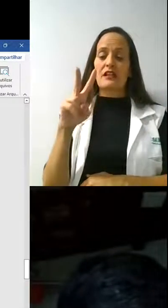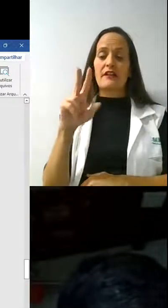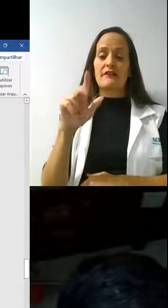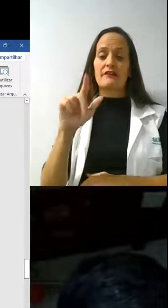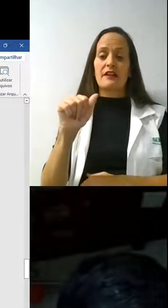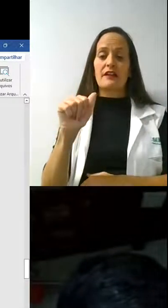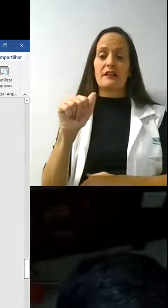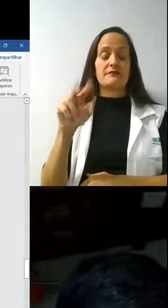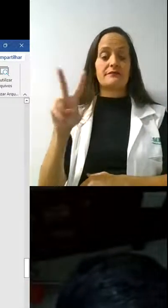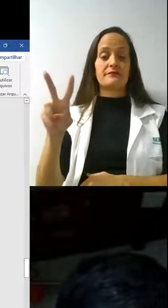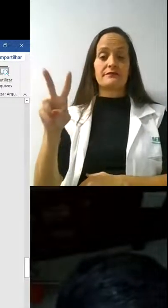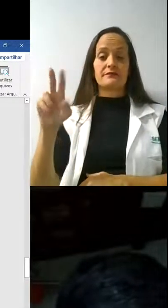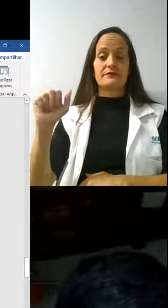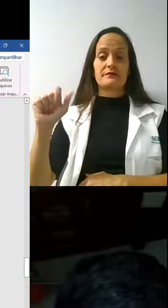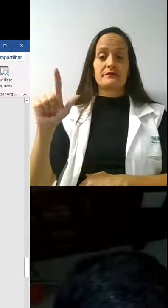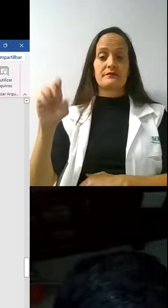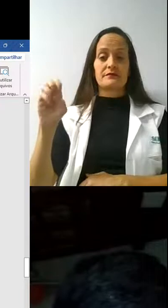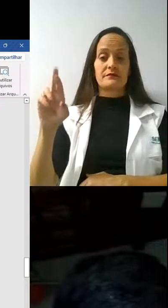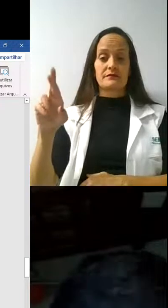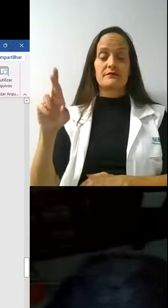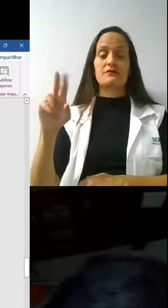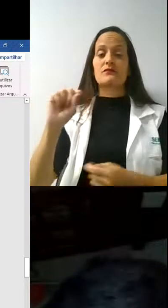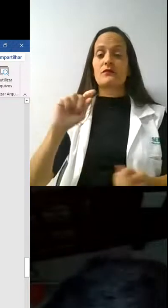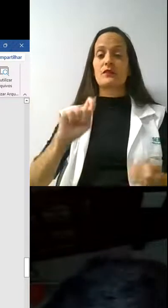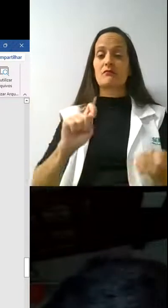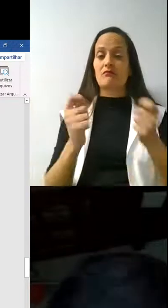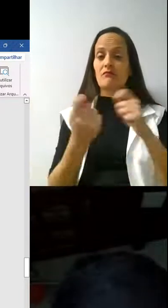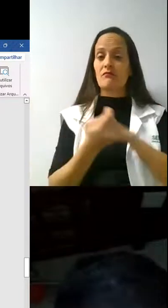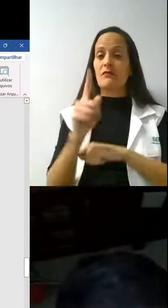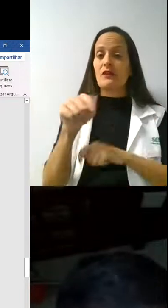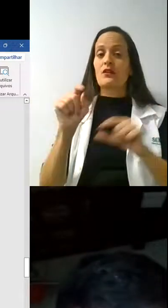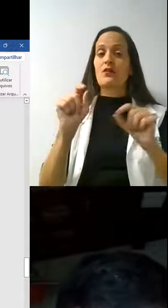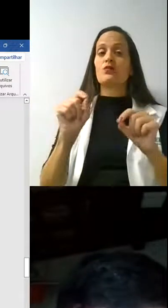realizar a conversão é o quê? 40